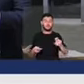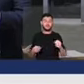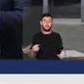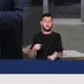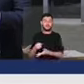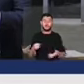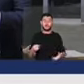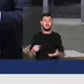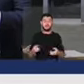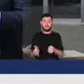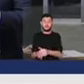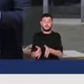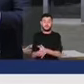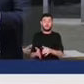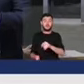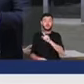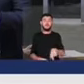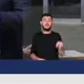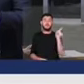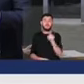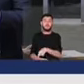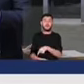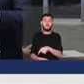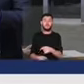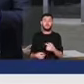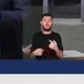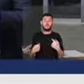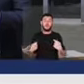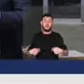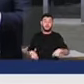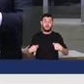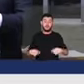embasar sanções e vetos devem ser